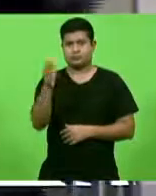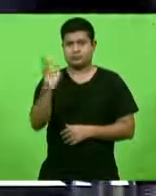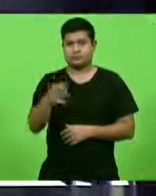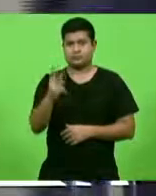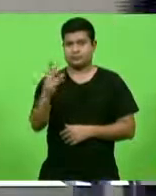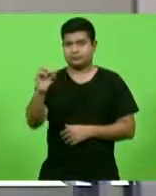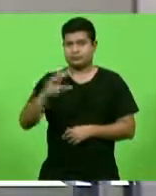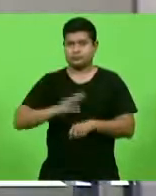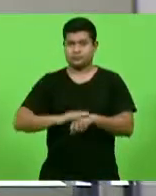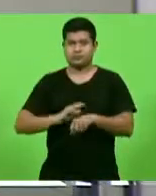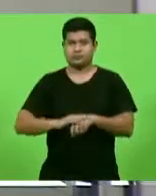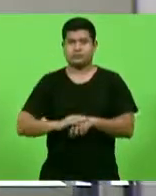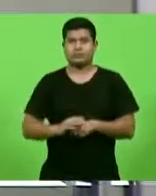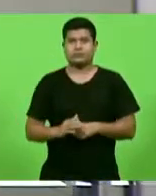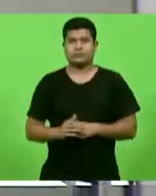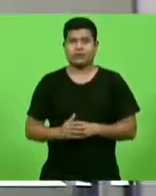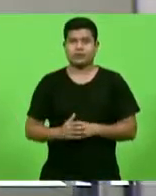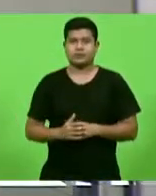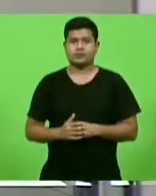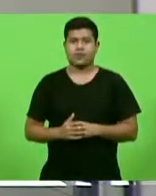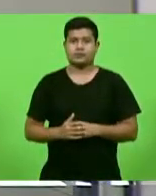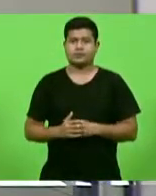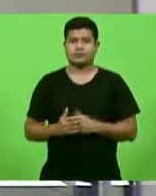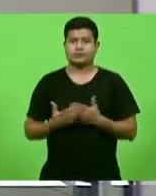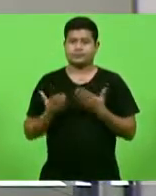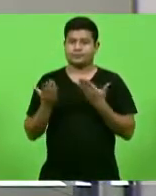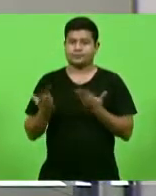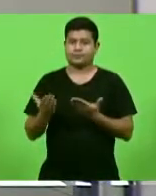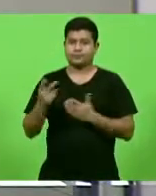359.7/2020, autor deputado Carlos Humberto. Projeto de Lei